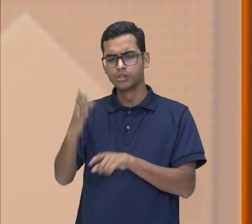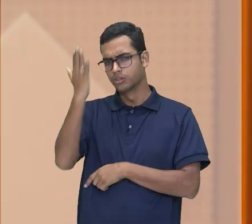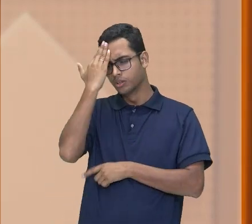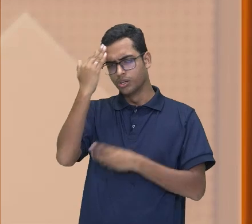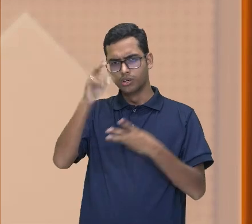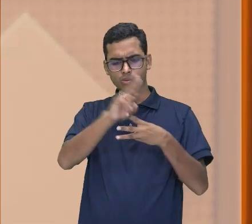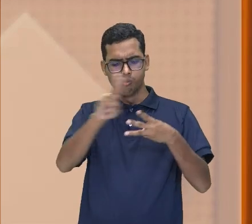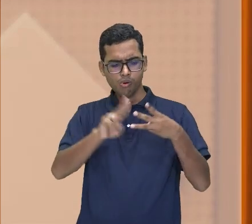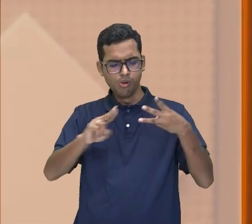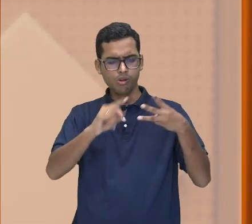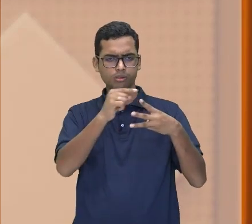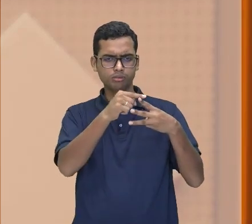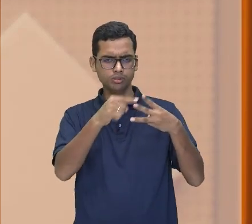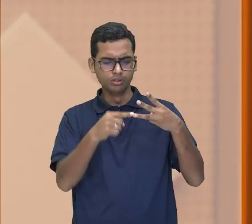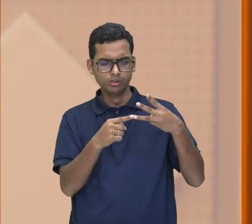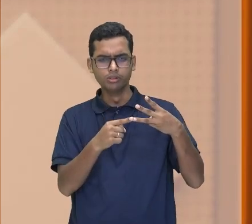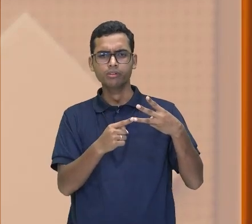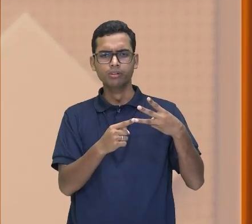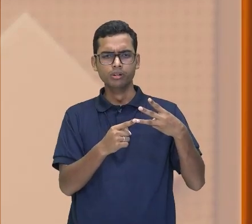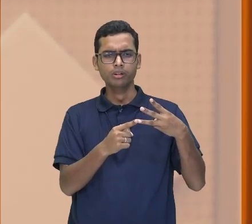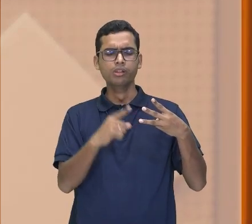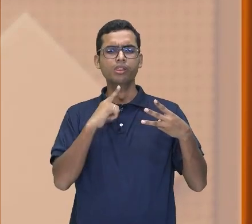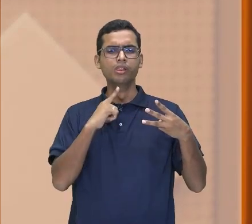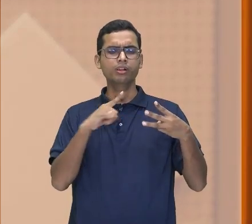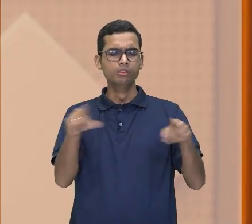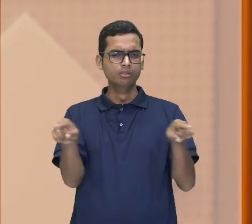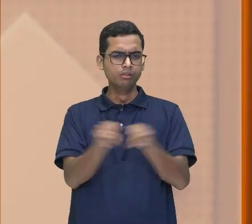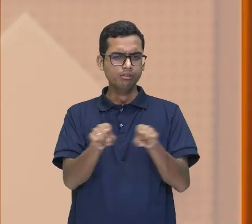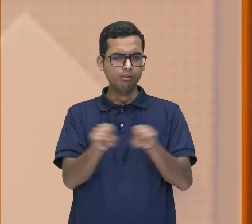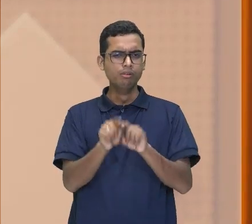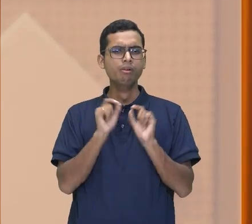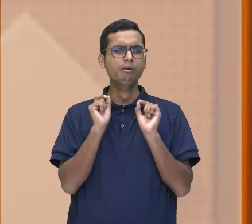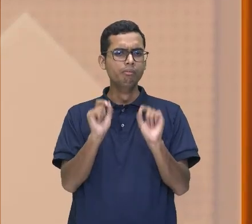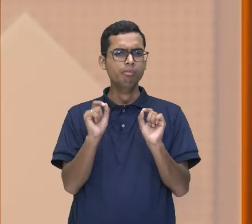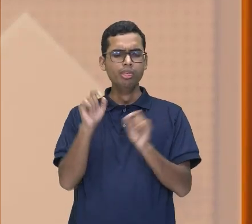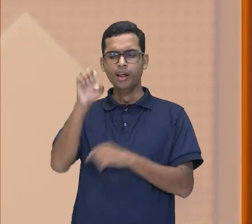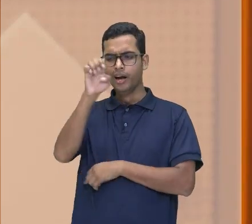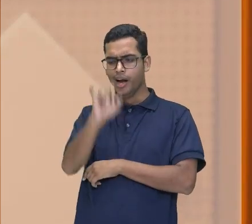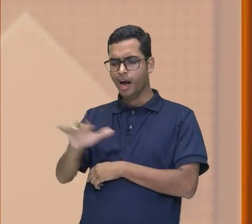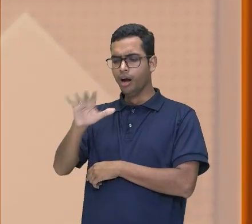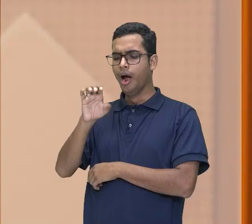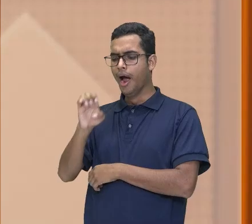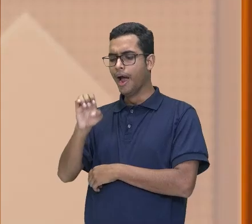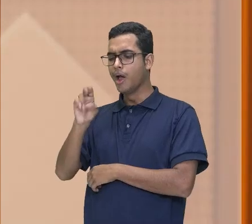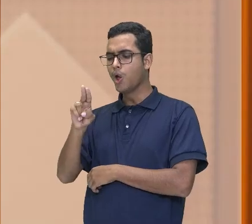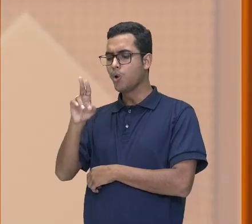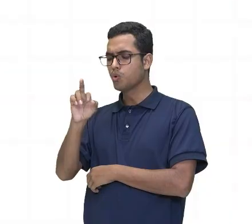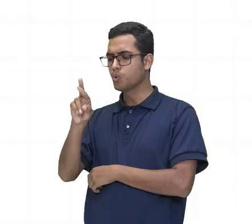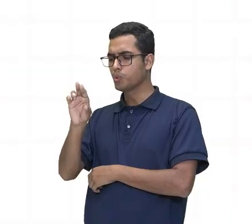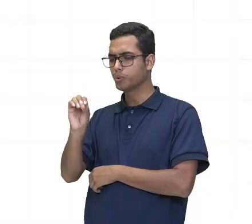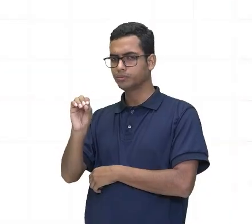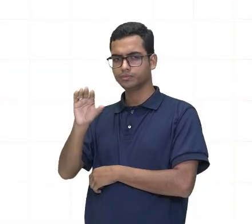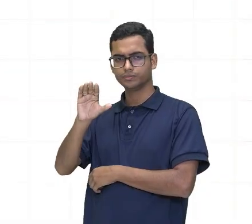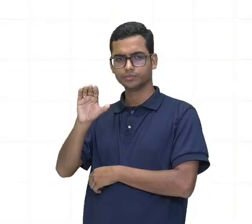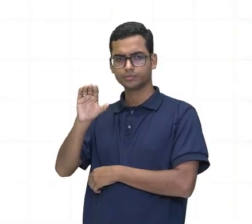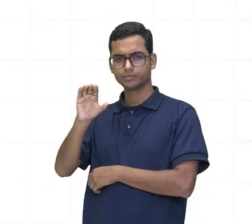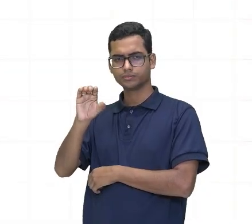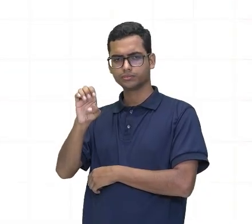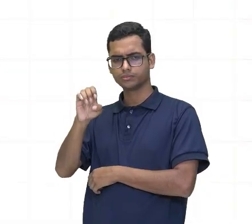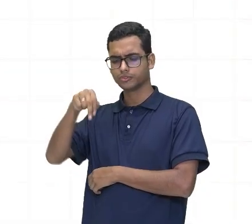Mundo, Novíssimo Mundo e Velho Mundo, temos o que nós chamamos de eurocentrismo. Então, olhem só, o que